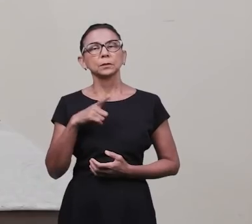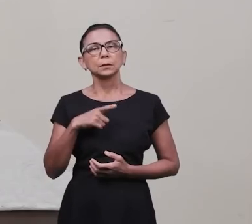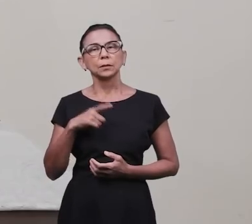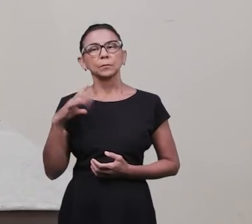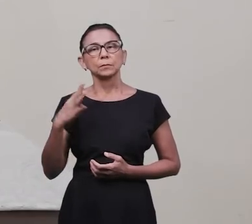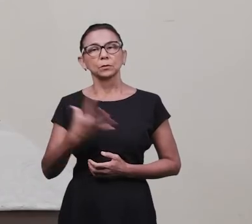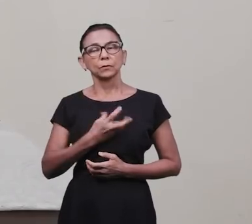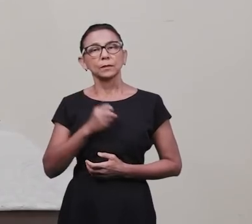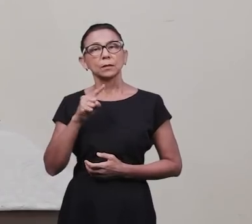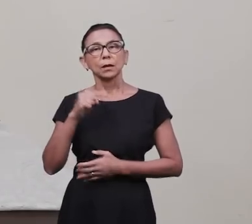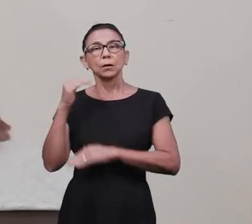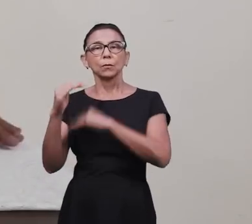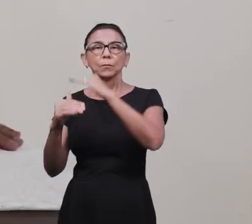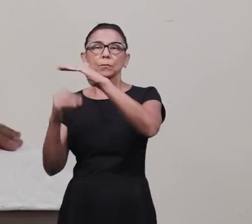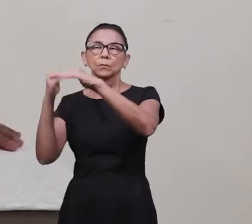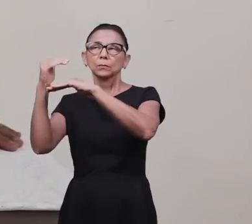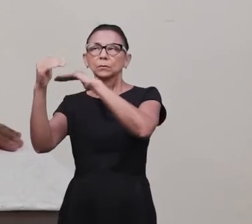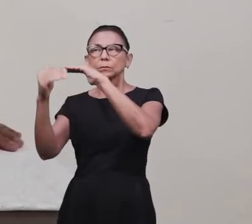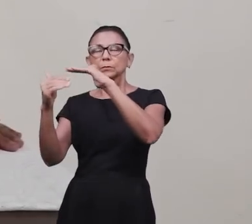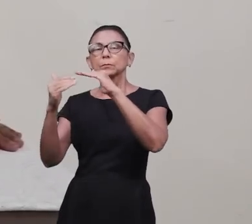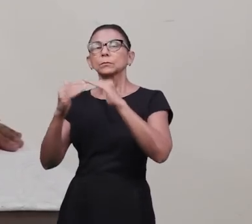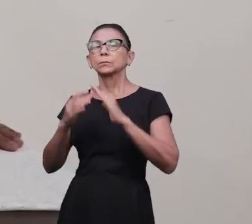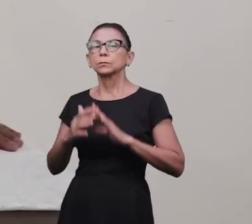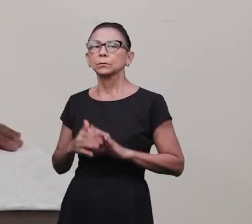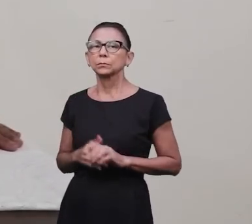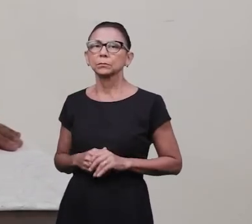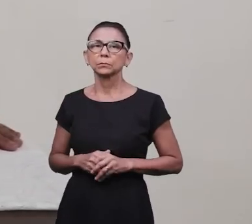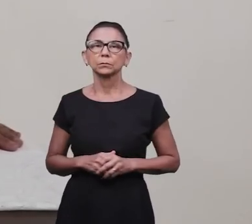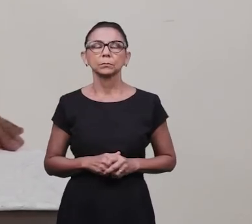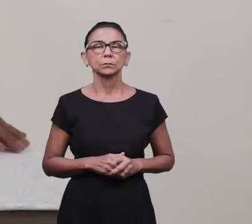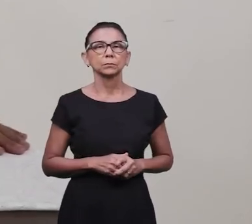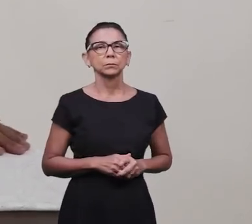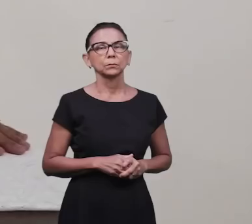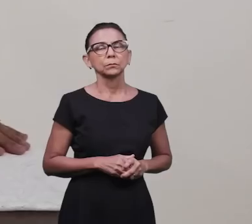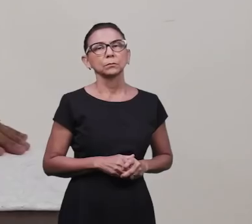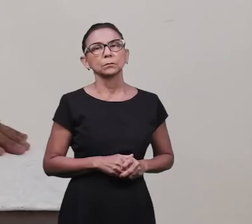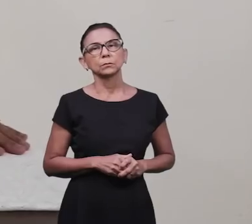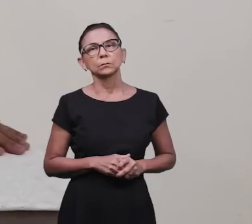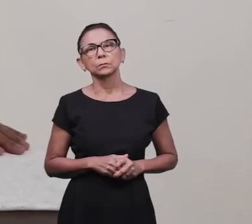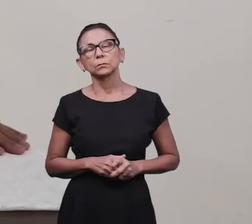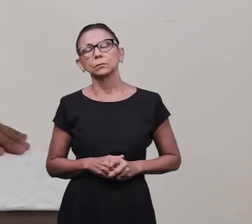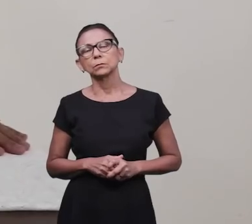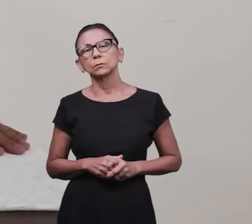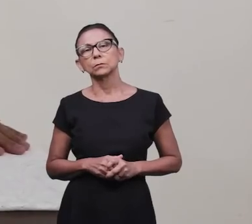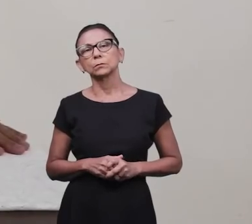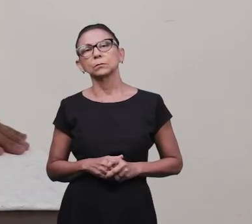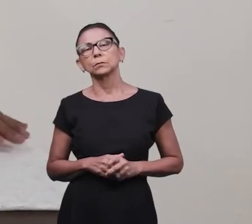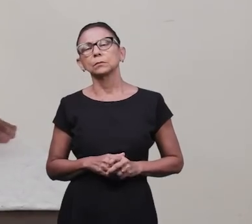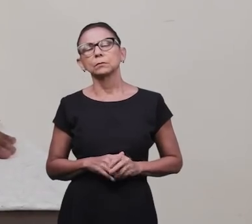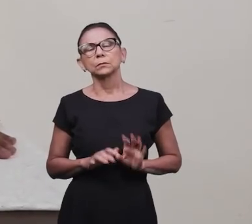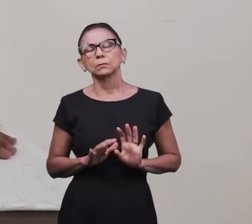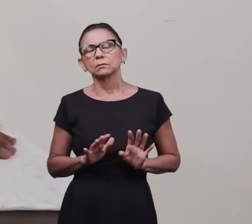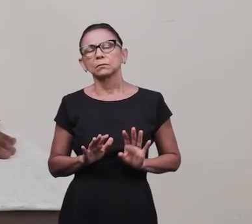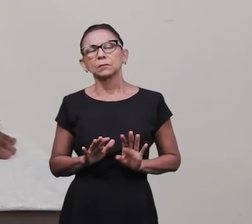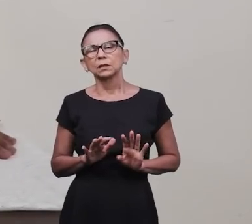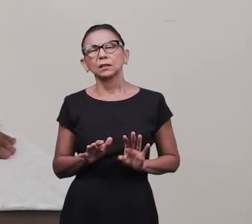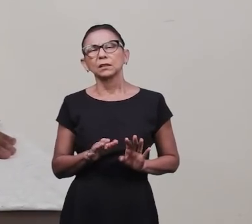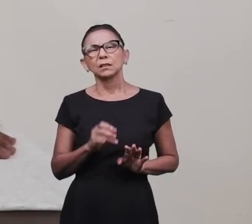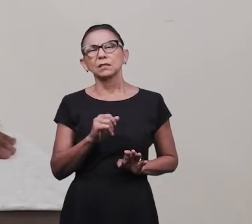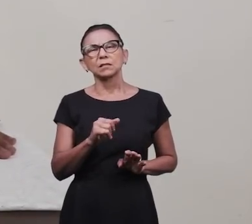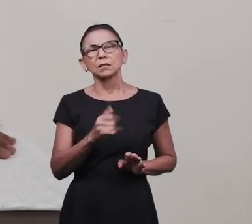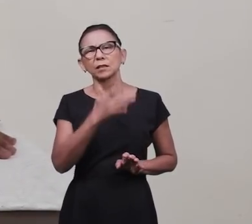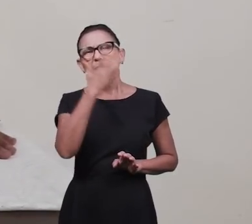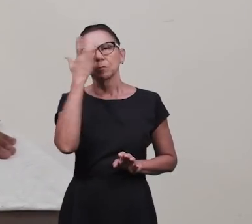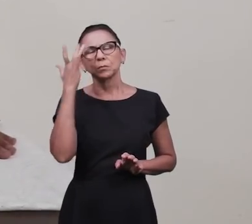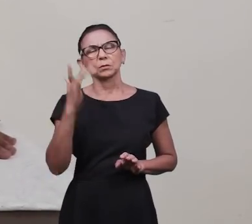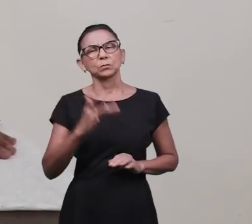da salvação. Não importa a postura do homem, a sua função na sociedade,